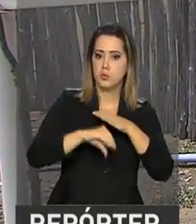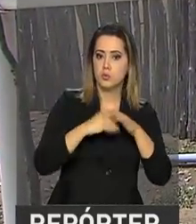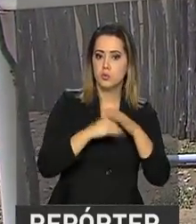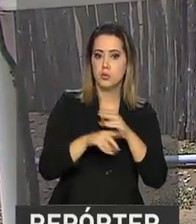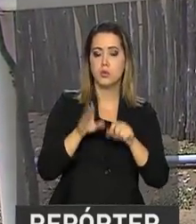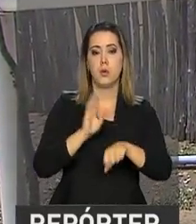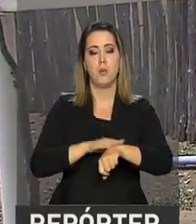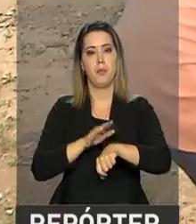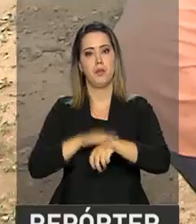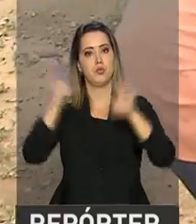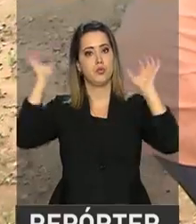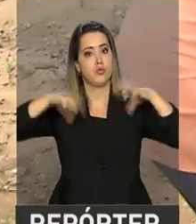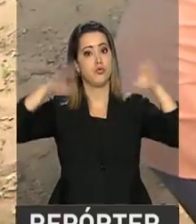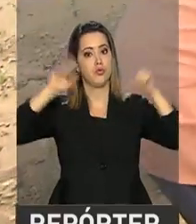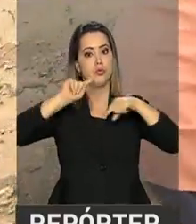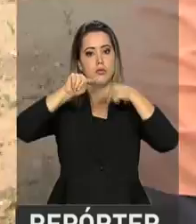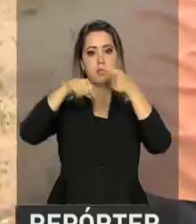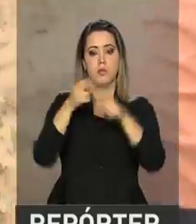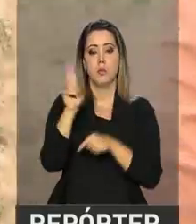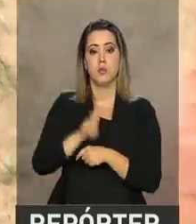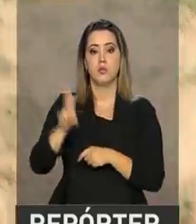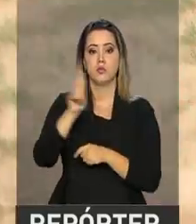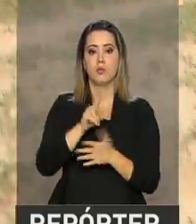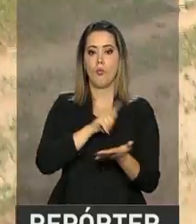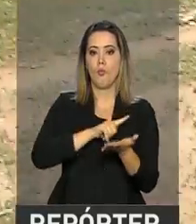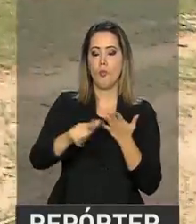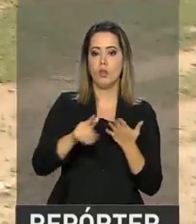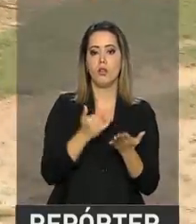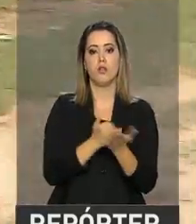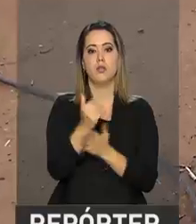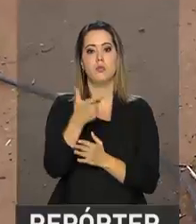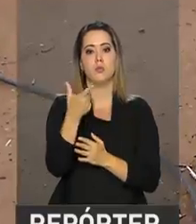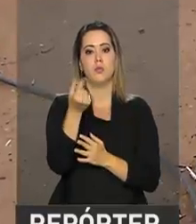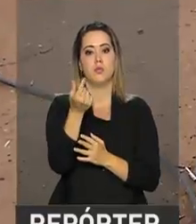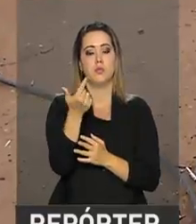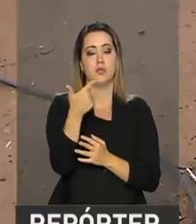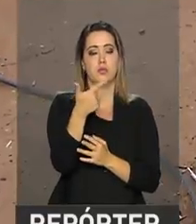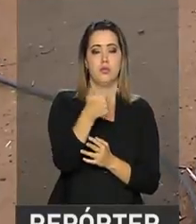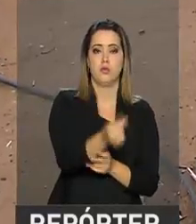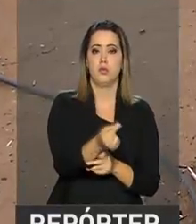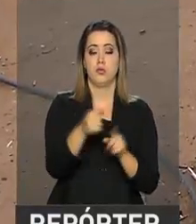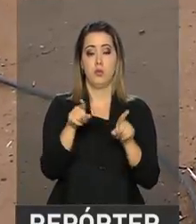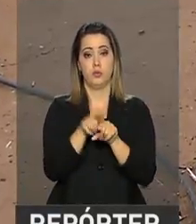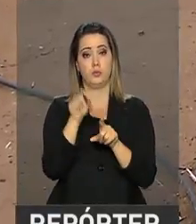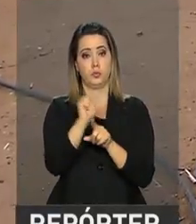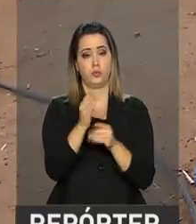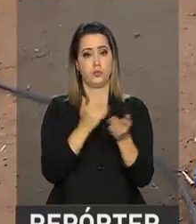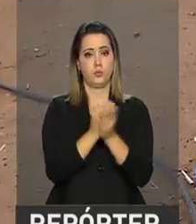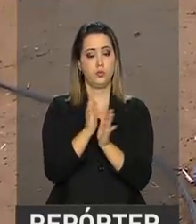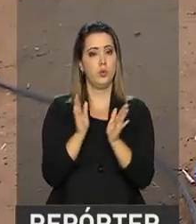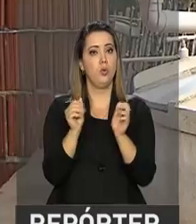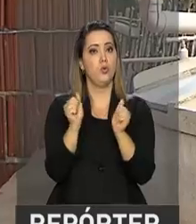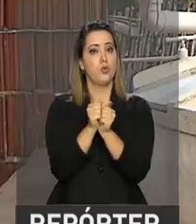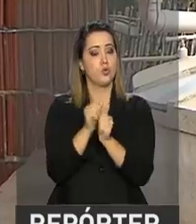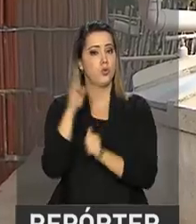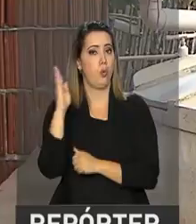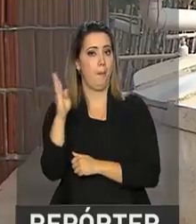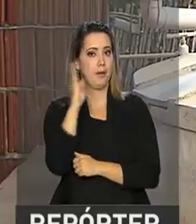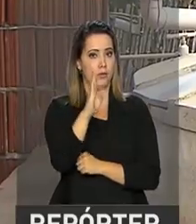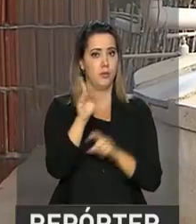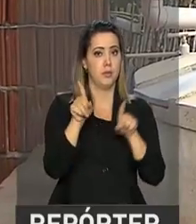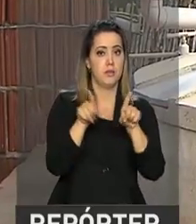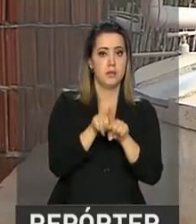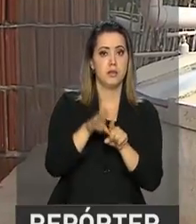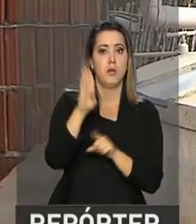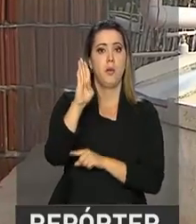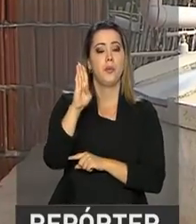dos períodos de chuva para usar durante a seca. Desde 2012, uma parceria entre a Fundação Banco do Brasil e o Banco